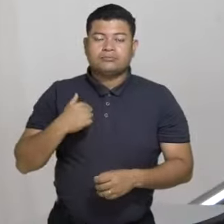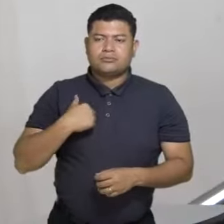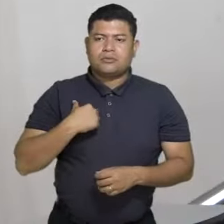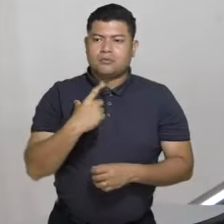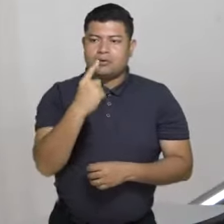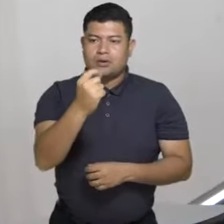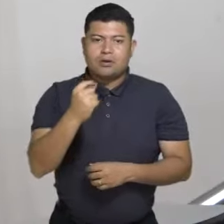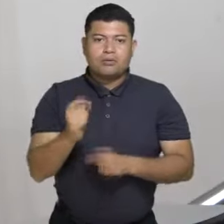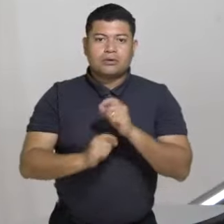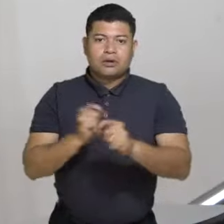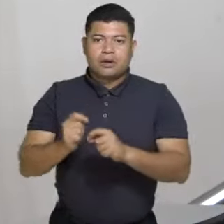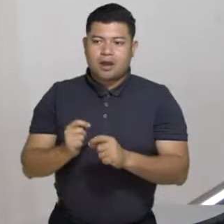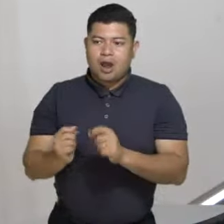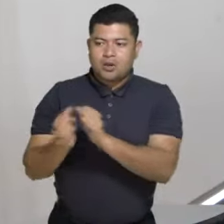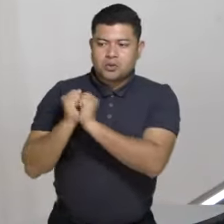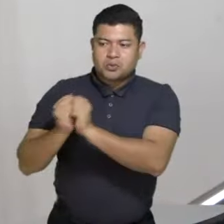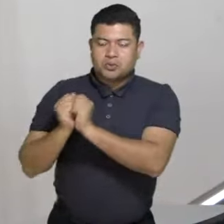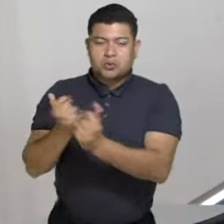governo.